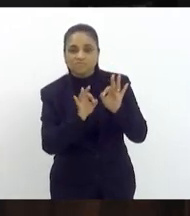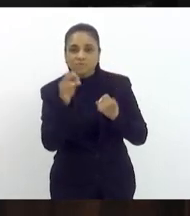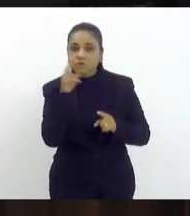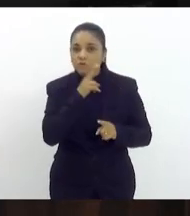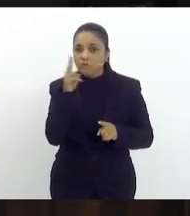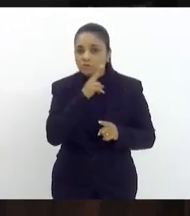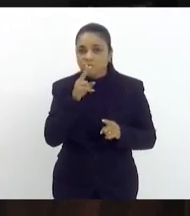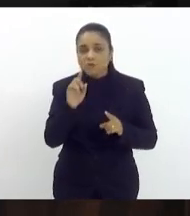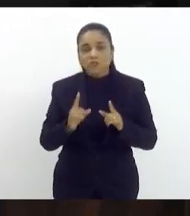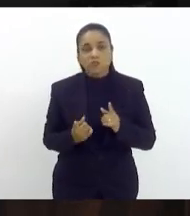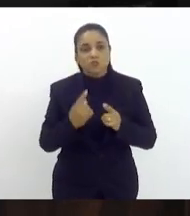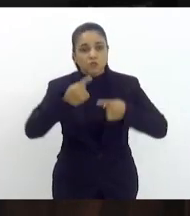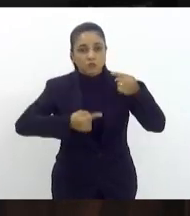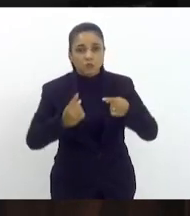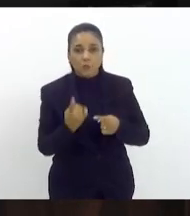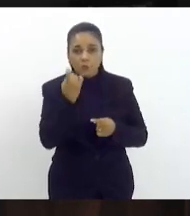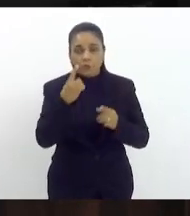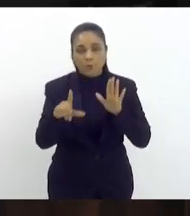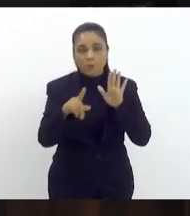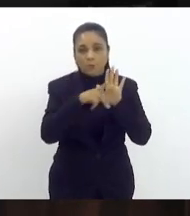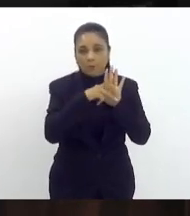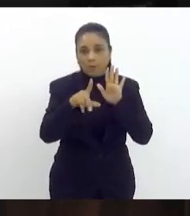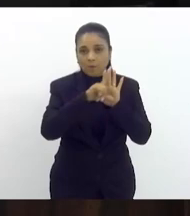única, projeto de lei número